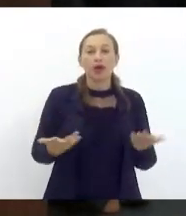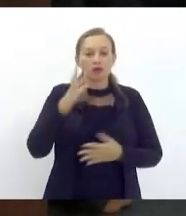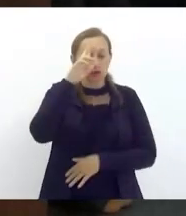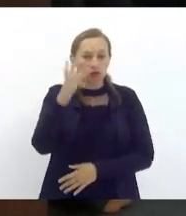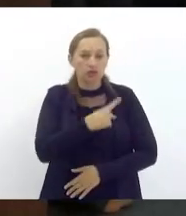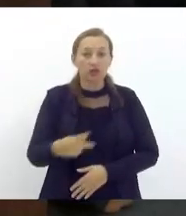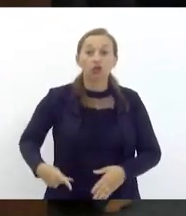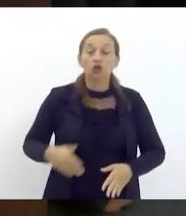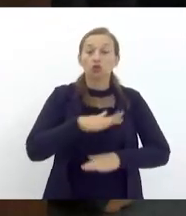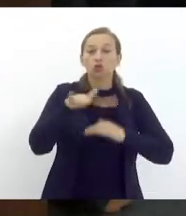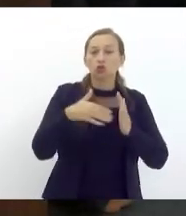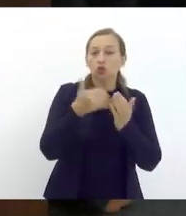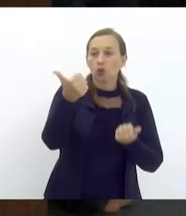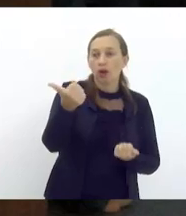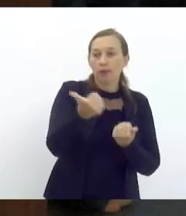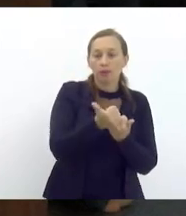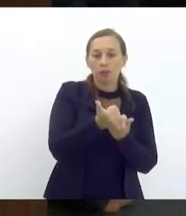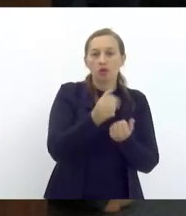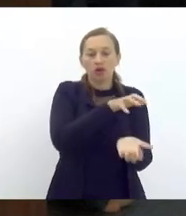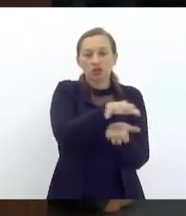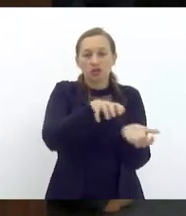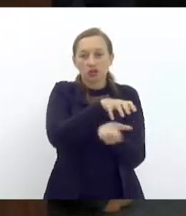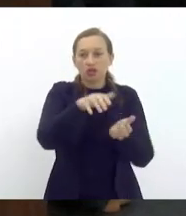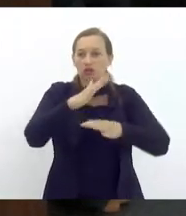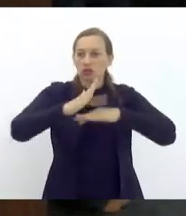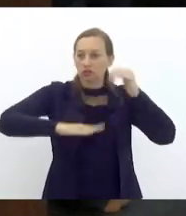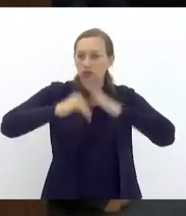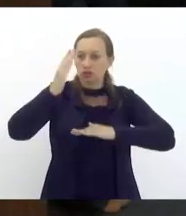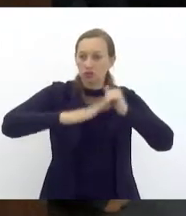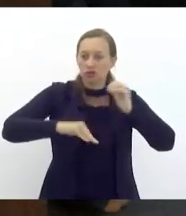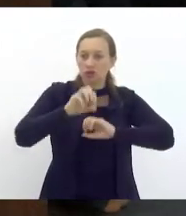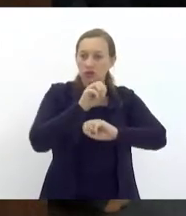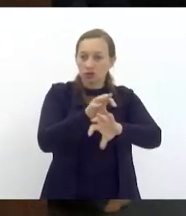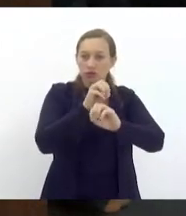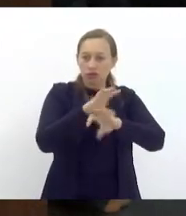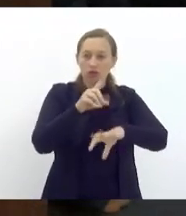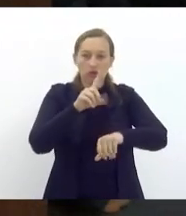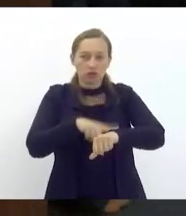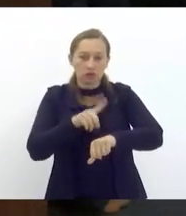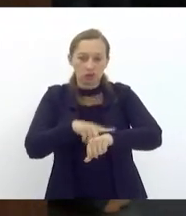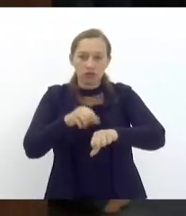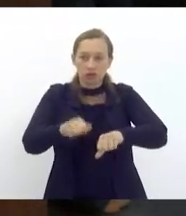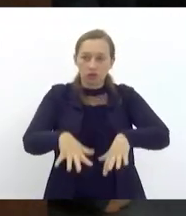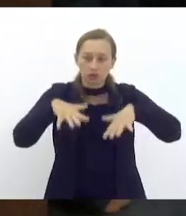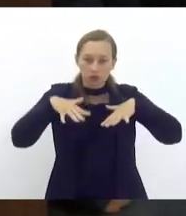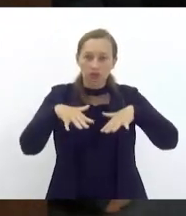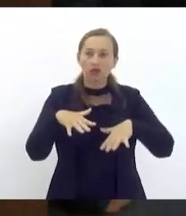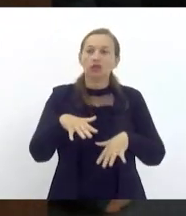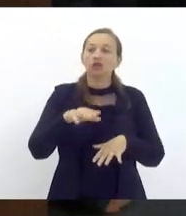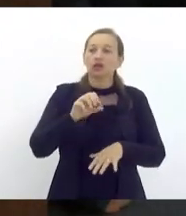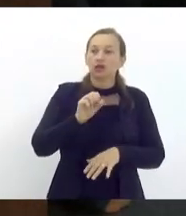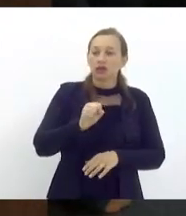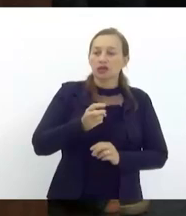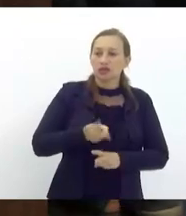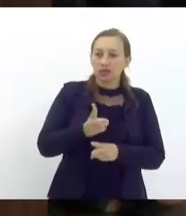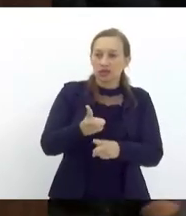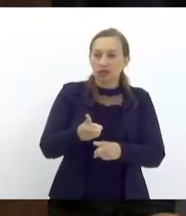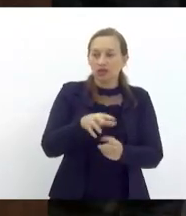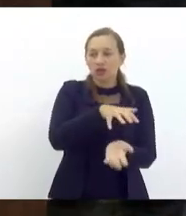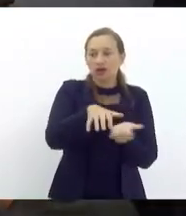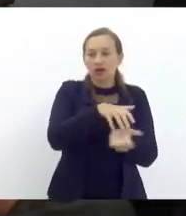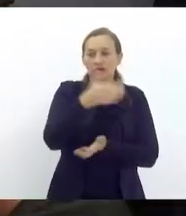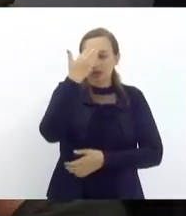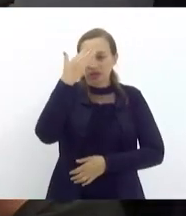todo apoio a greve dos profissionais de educação nesse momento em plenário e decidindo se seguir com a greve Obrigada